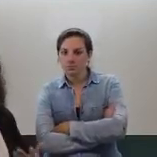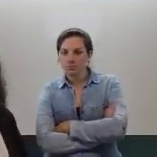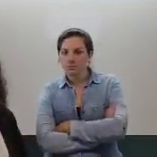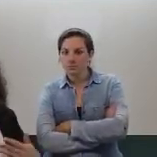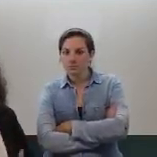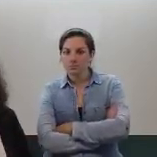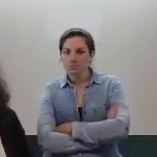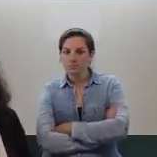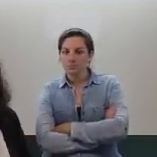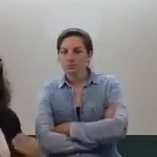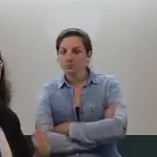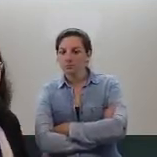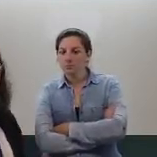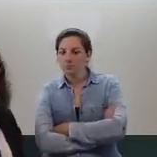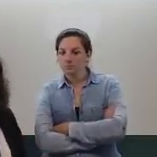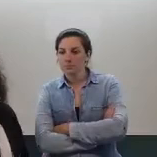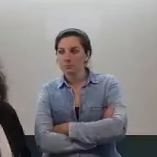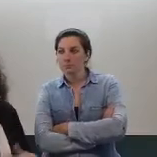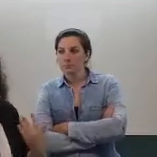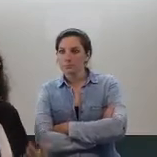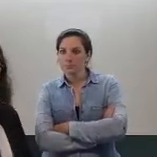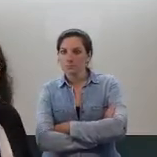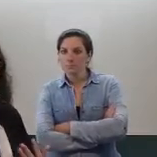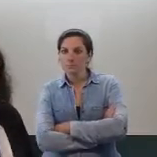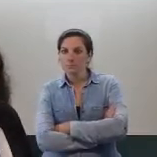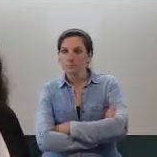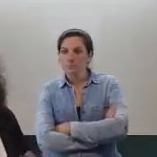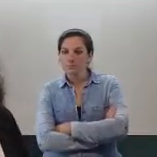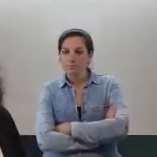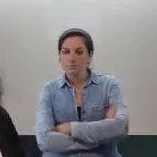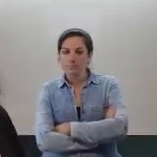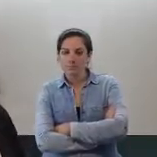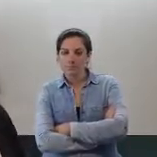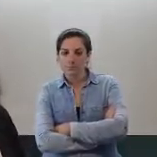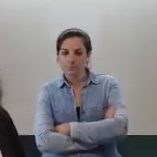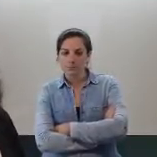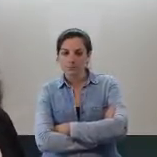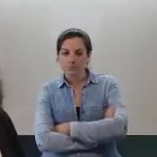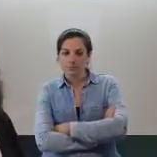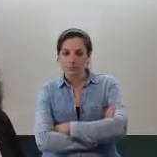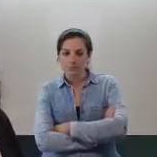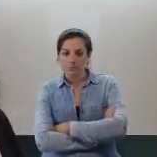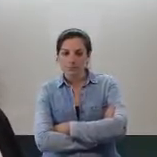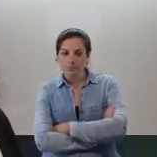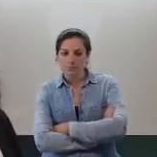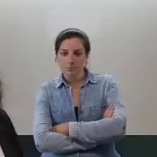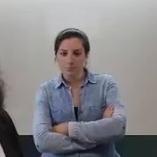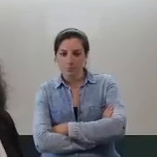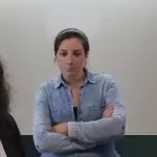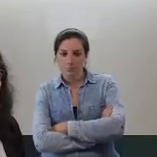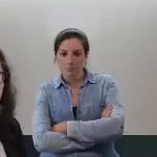um artigo, aliás, é de uma forma, se for um livro é de outra. Então, depende muito do material que trabalhar. Aqui no